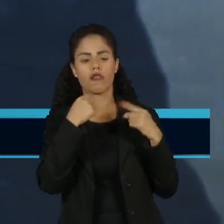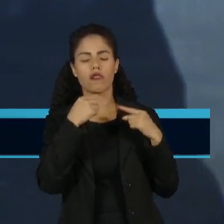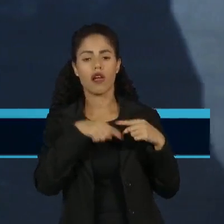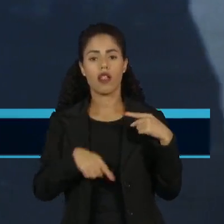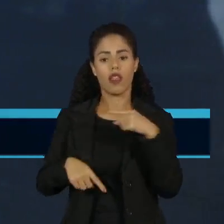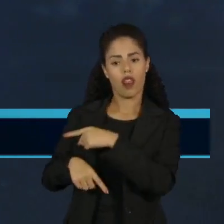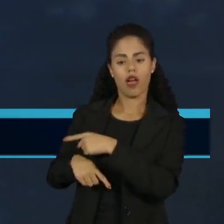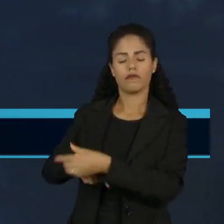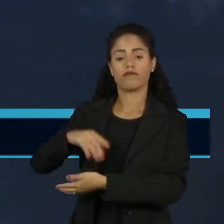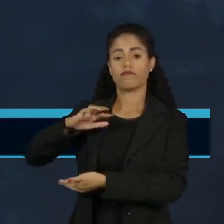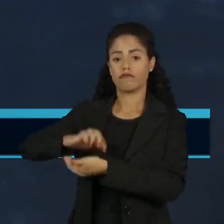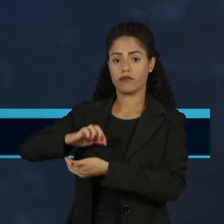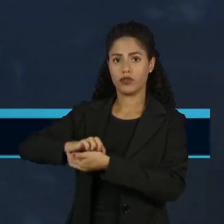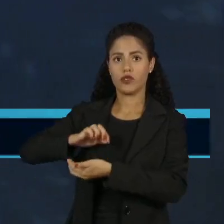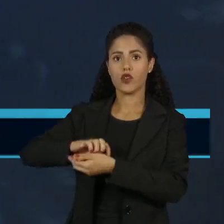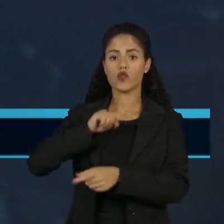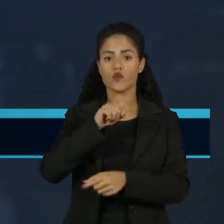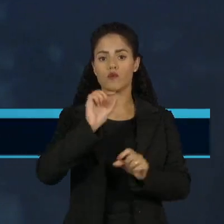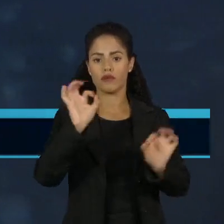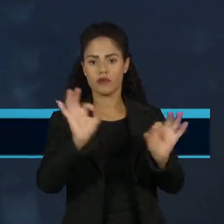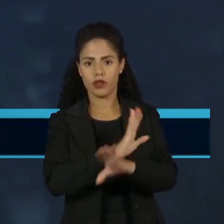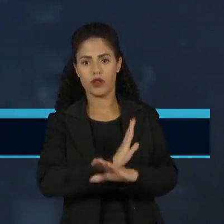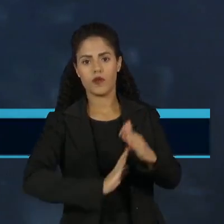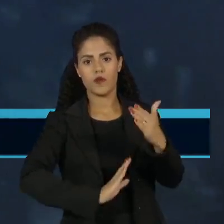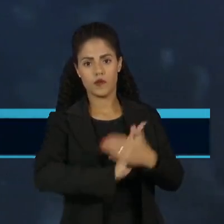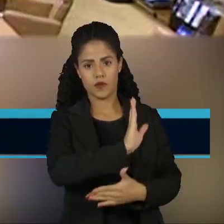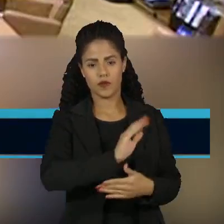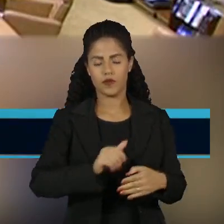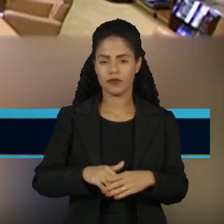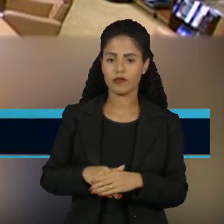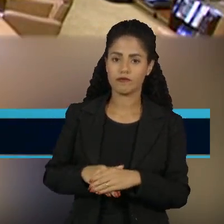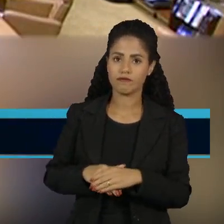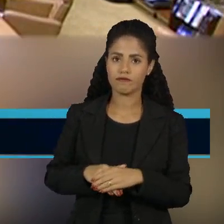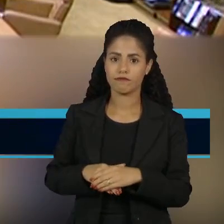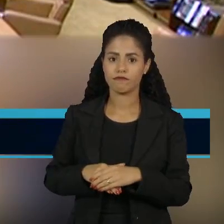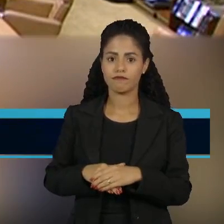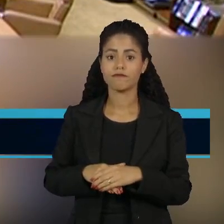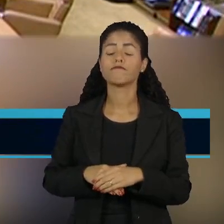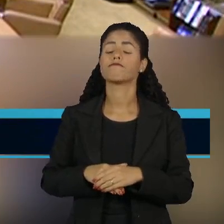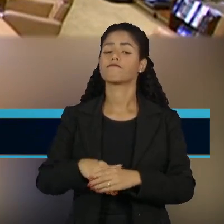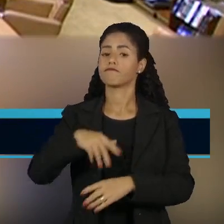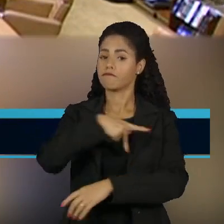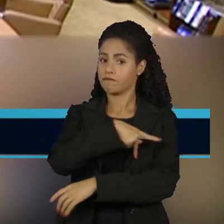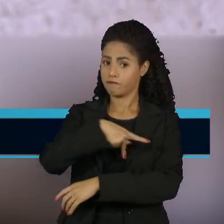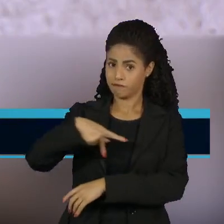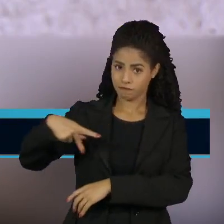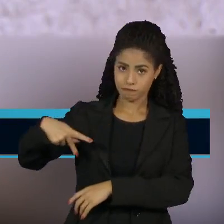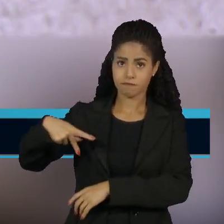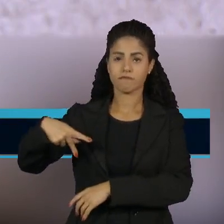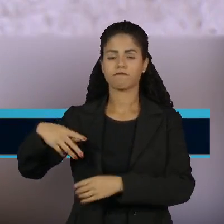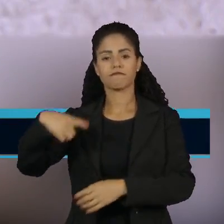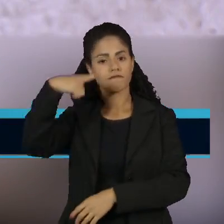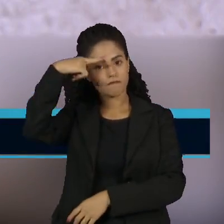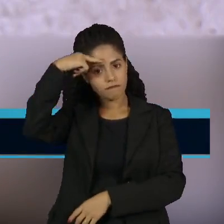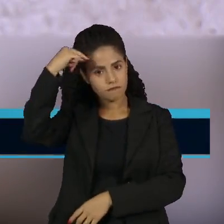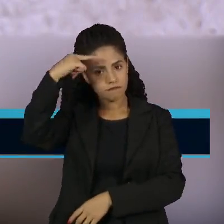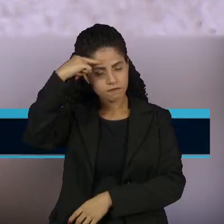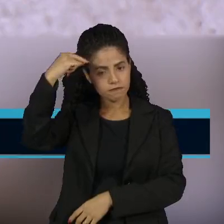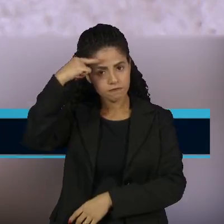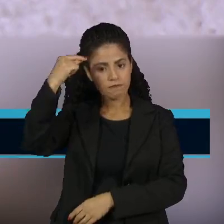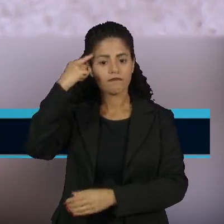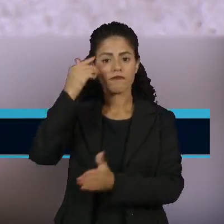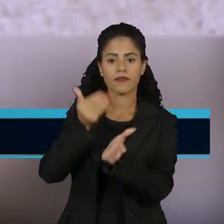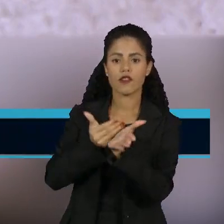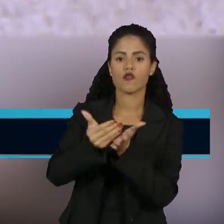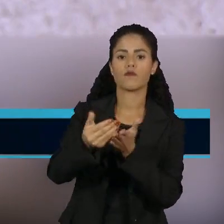do Supremo Tribunal Federal após a aprovação da medida. O presidente do STF, Luiz Roberto Barroso,